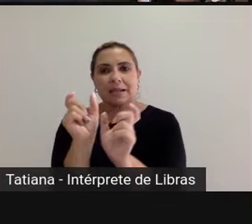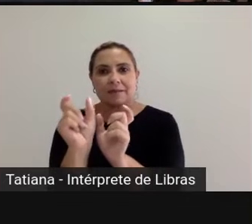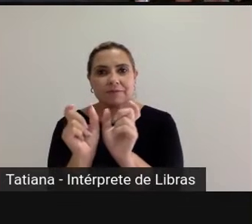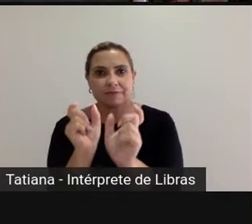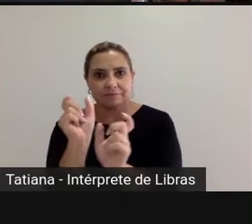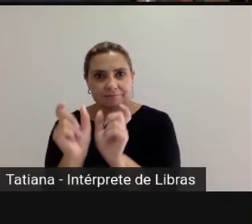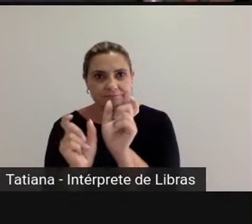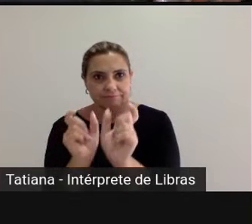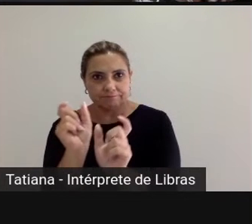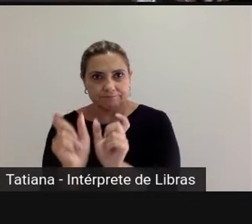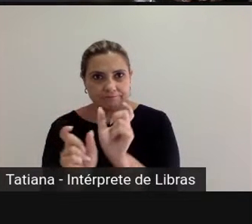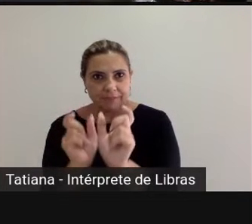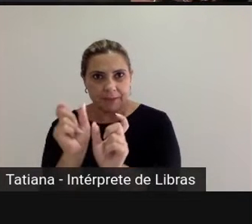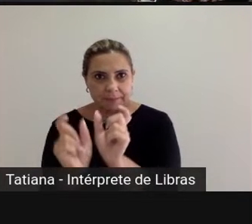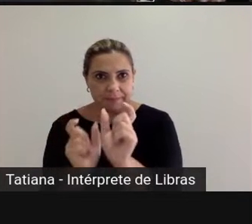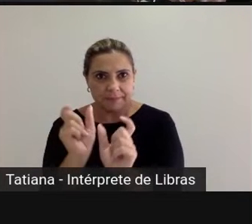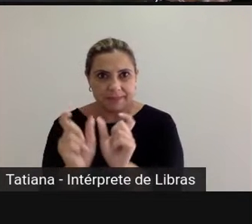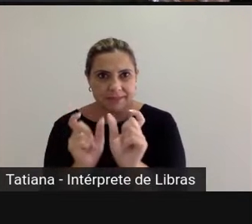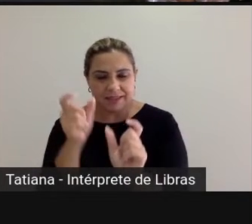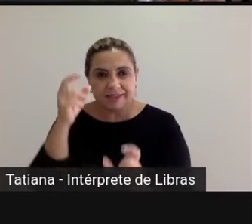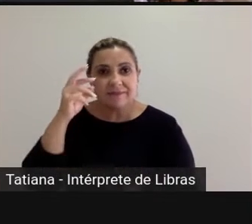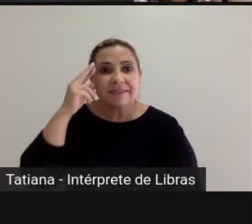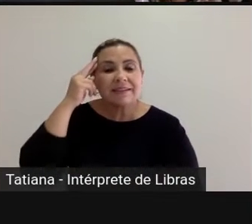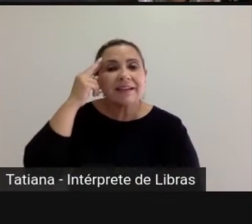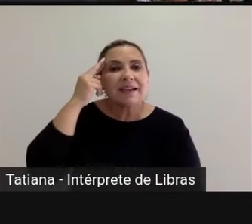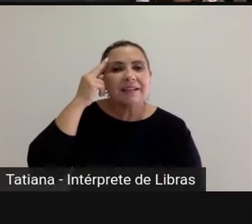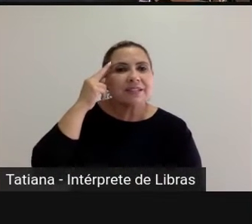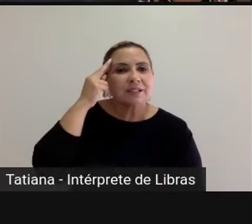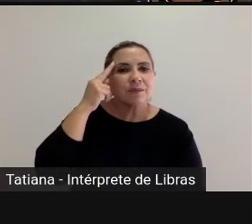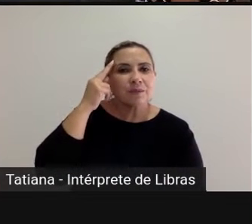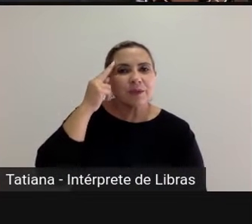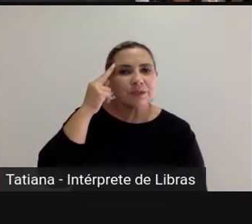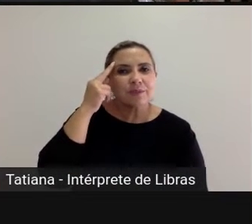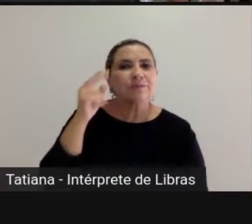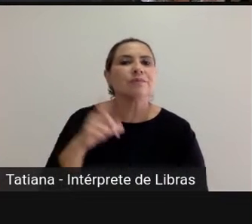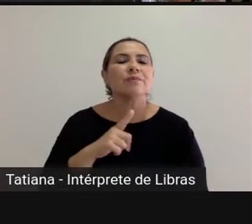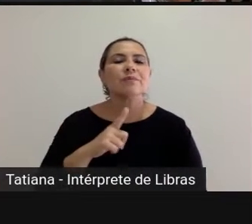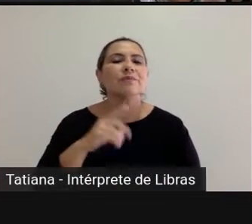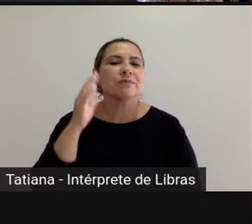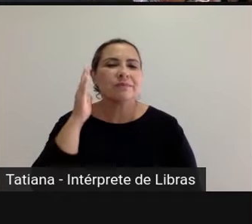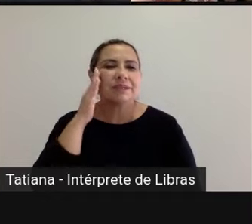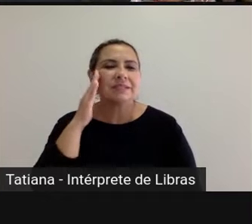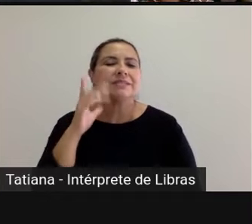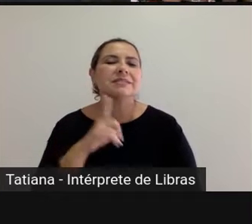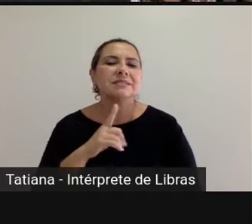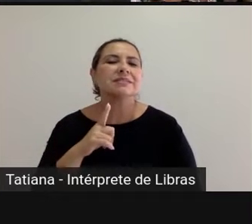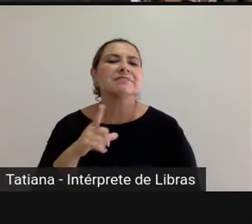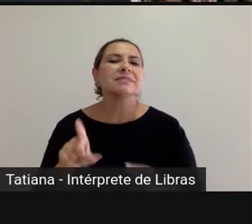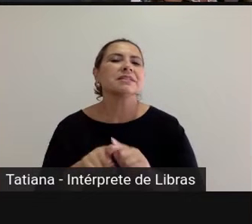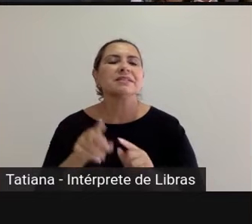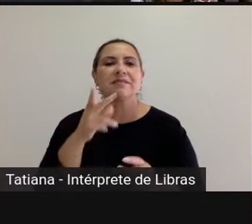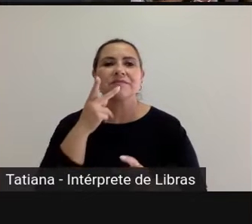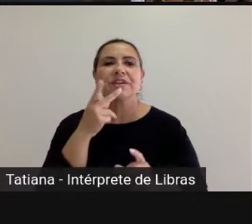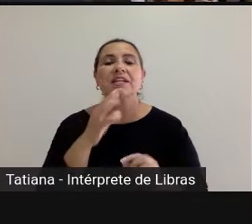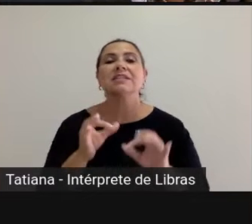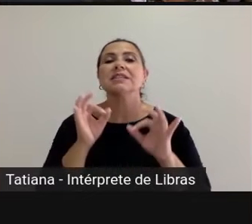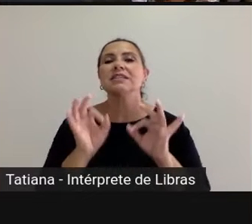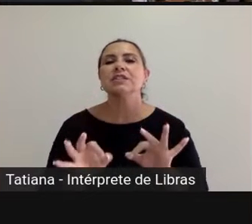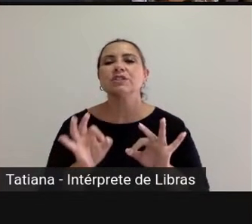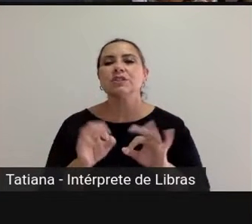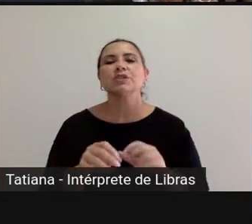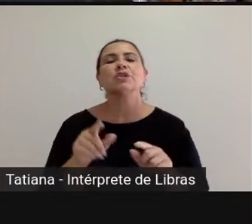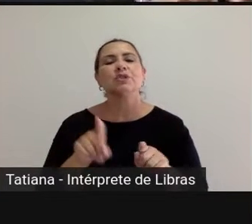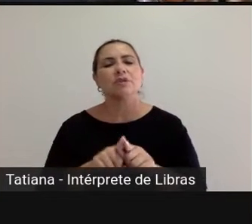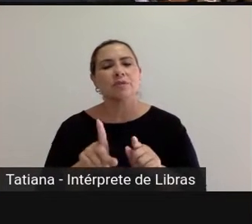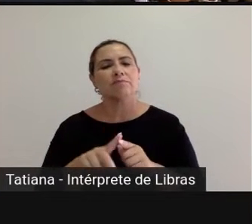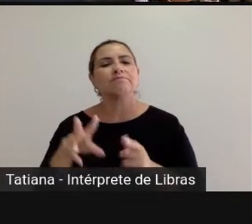pega as reflexões dos nativos, né, e ali como etnógrafa eu preciso prestar atenção a isso, eles reafirmam o lugar de jornalistas o